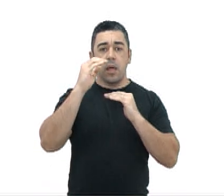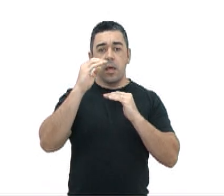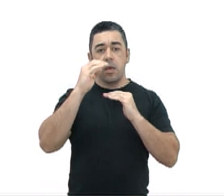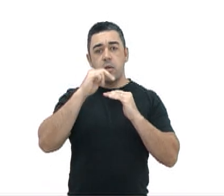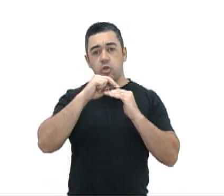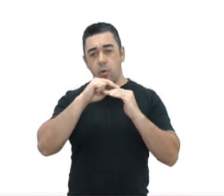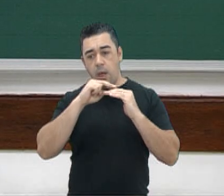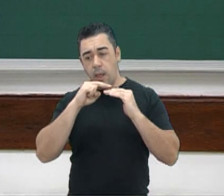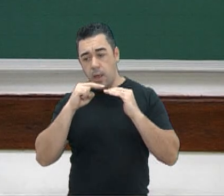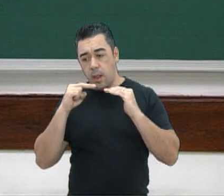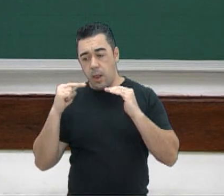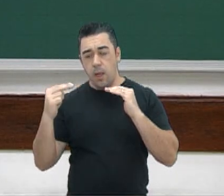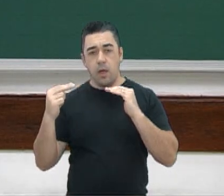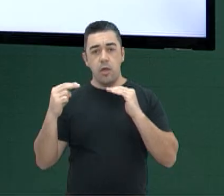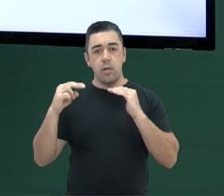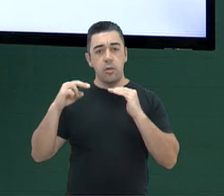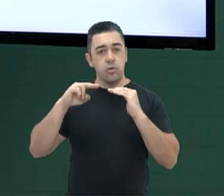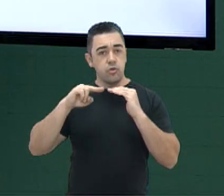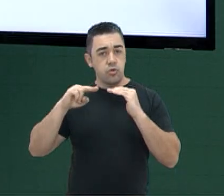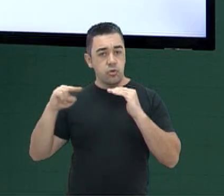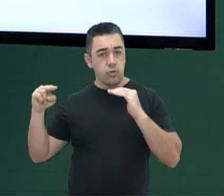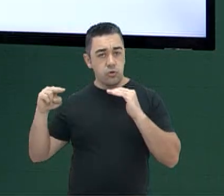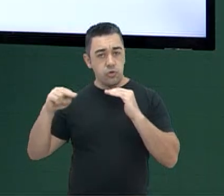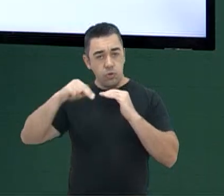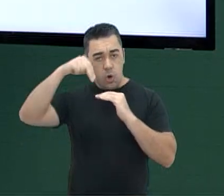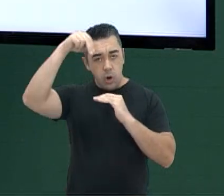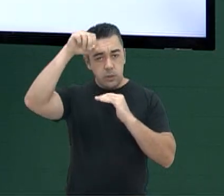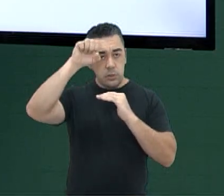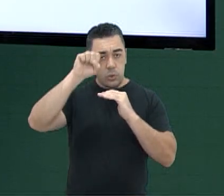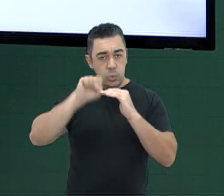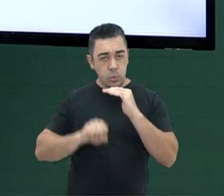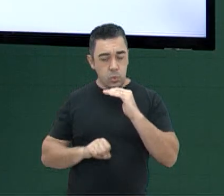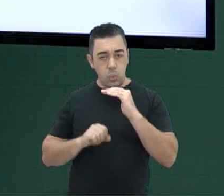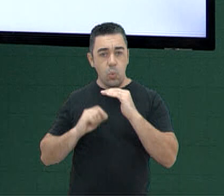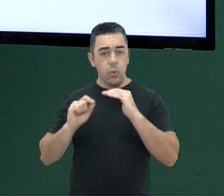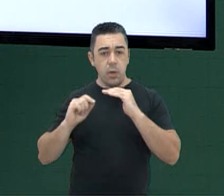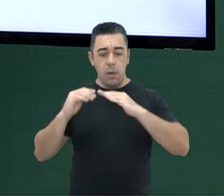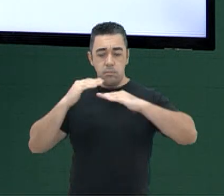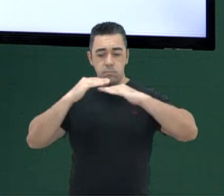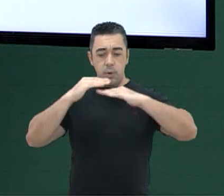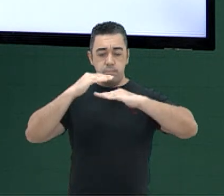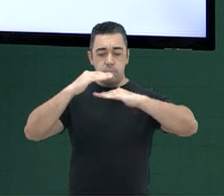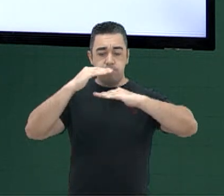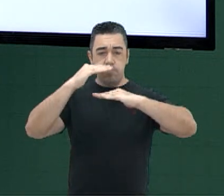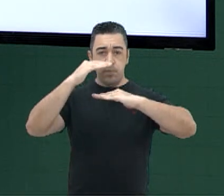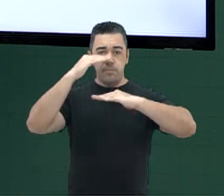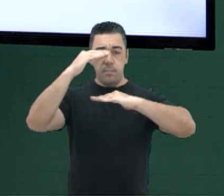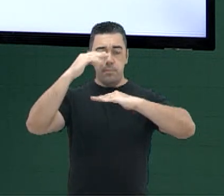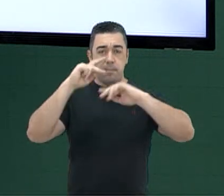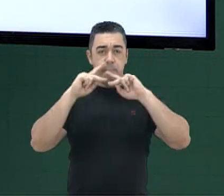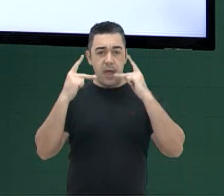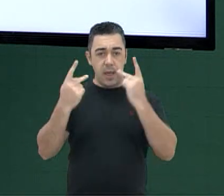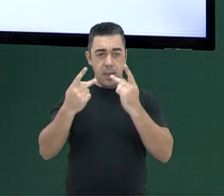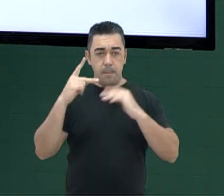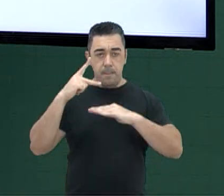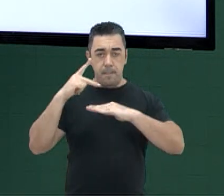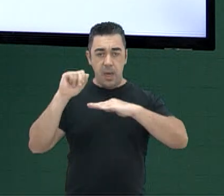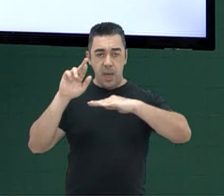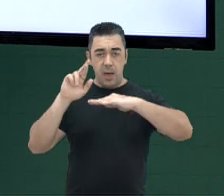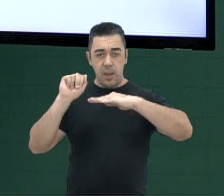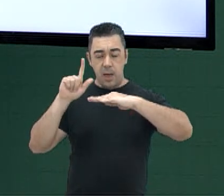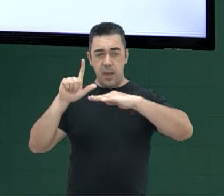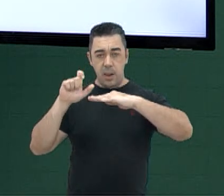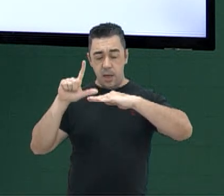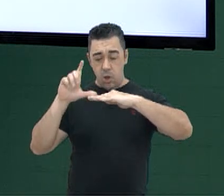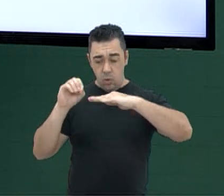sul. Então, os paralelos são justamente o conjunto de linhas horizontais, que parte da linha do